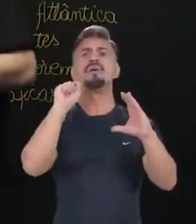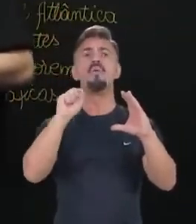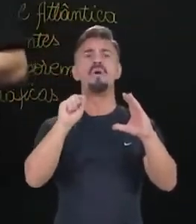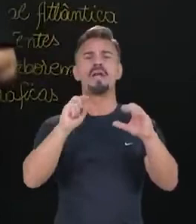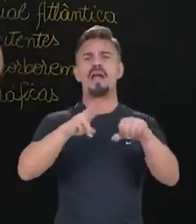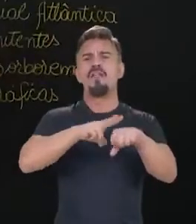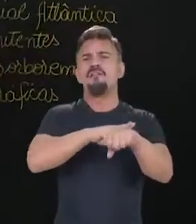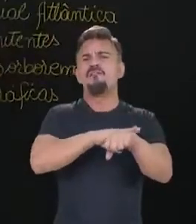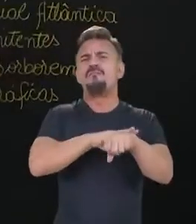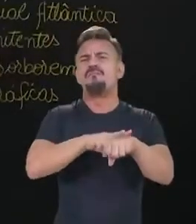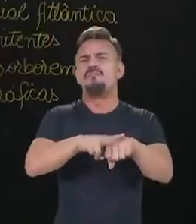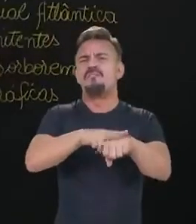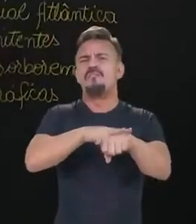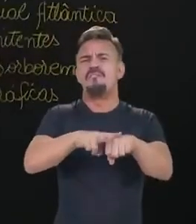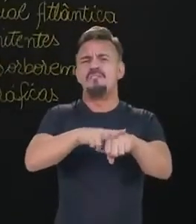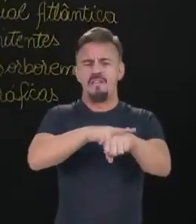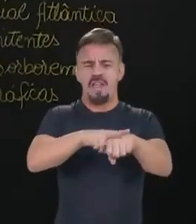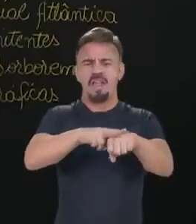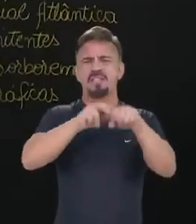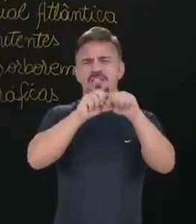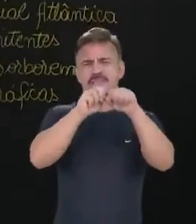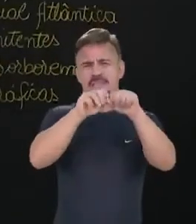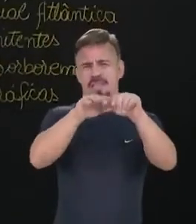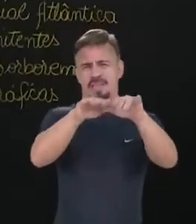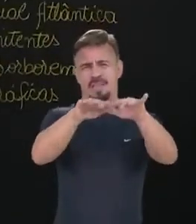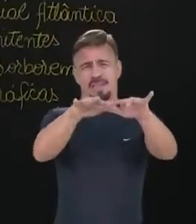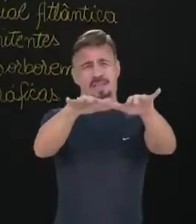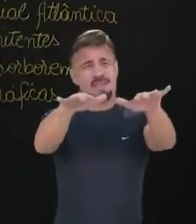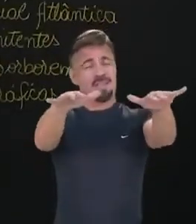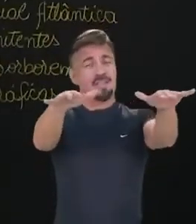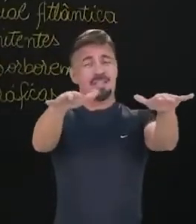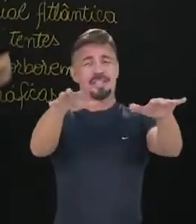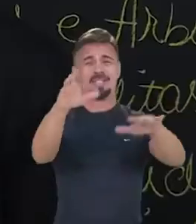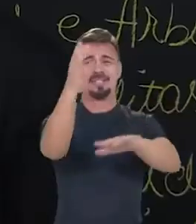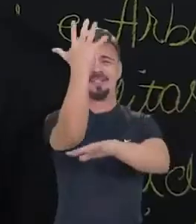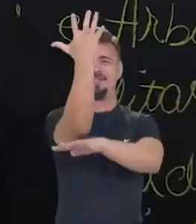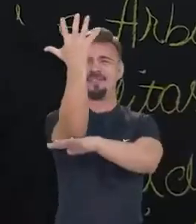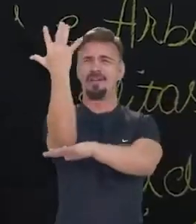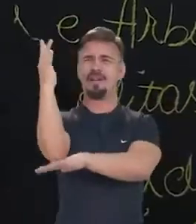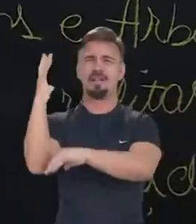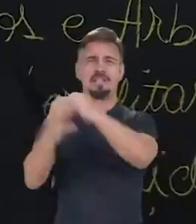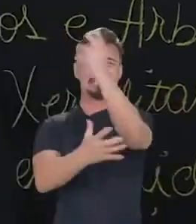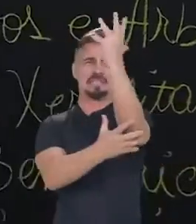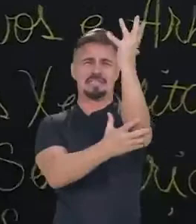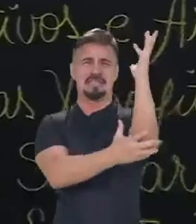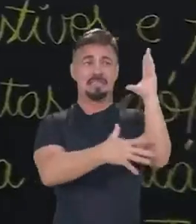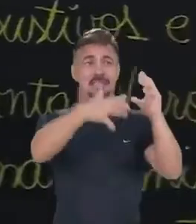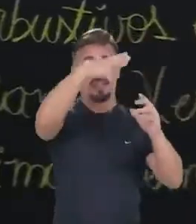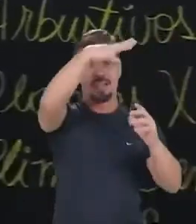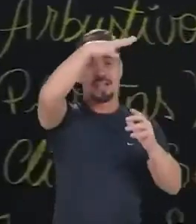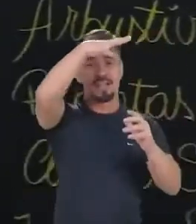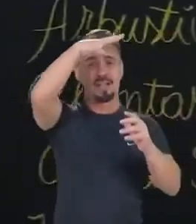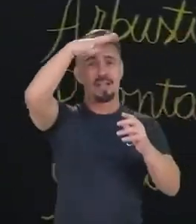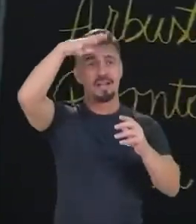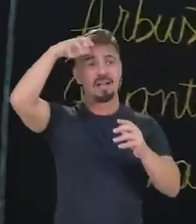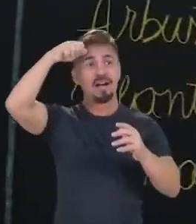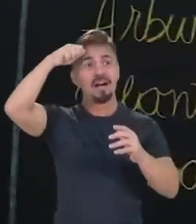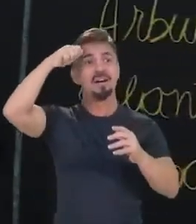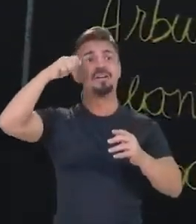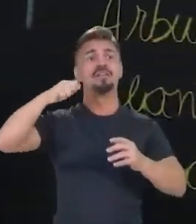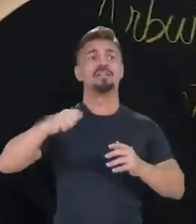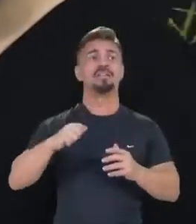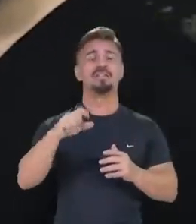aquele verde sem fim, a nossa floresta amazônica. Temos então a floresta equatorial